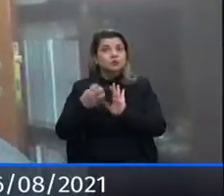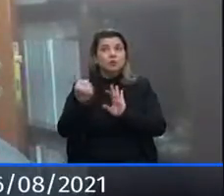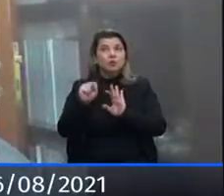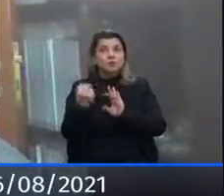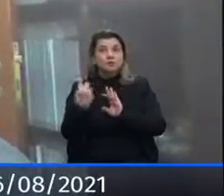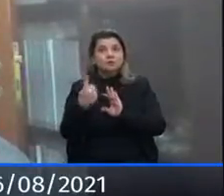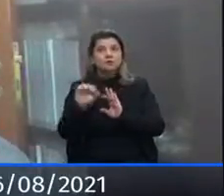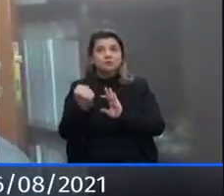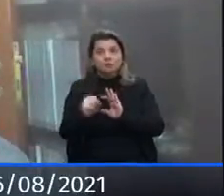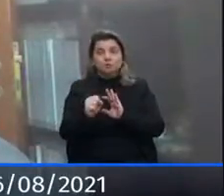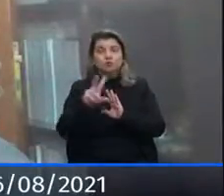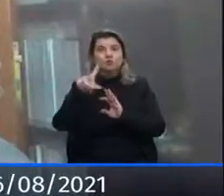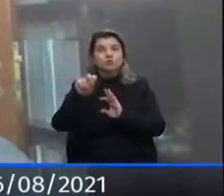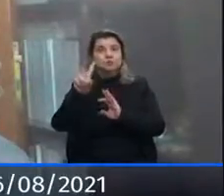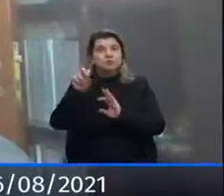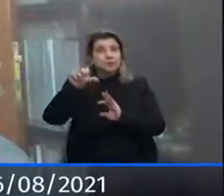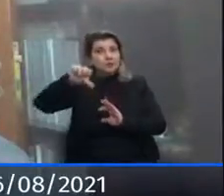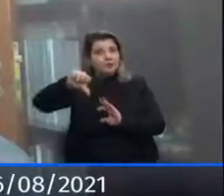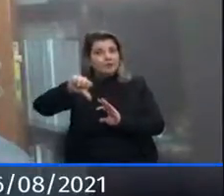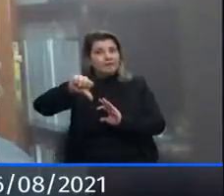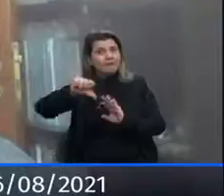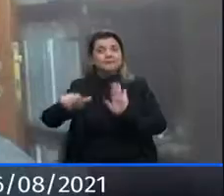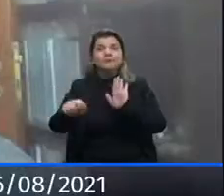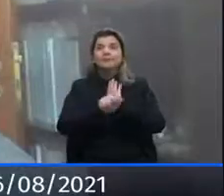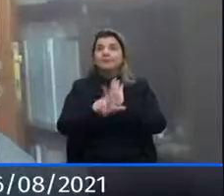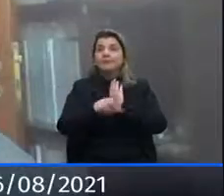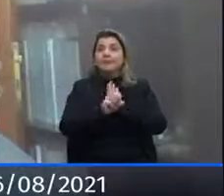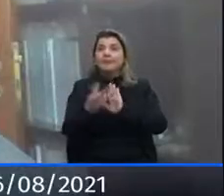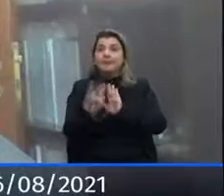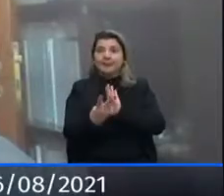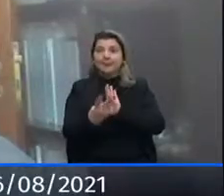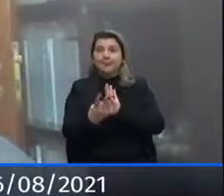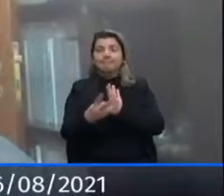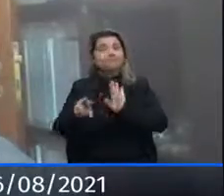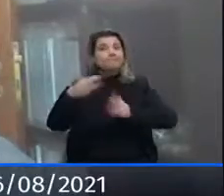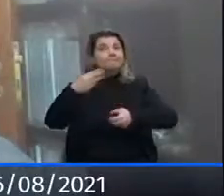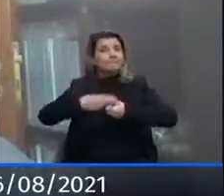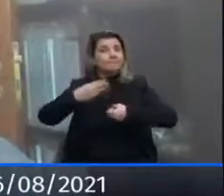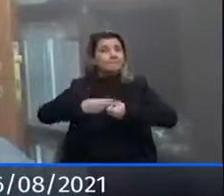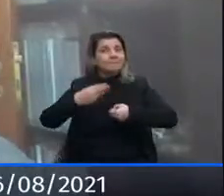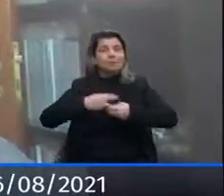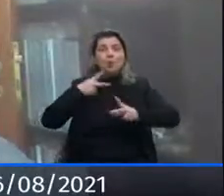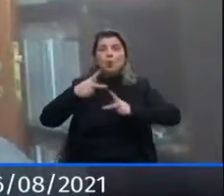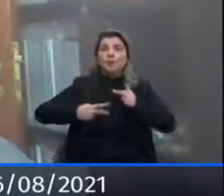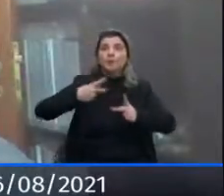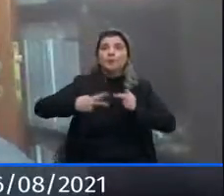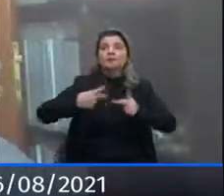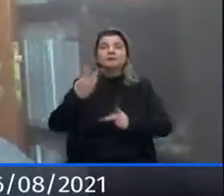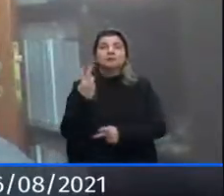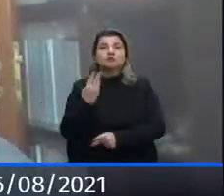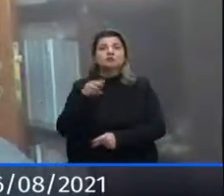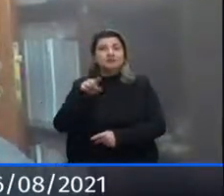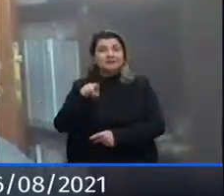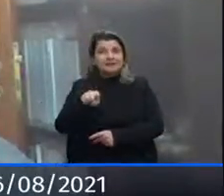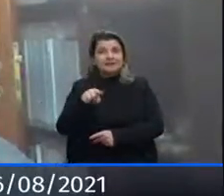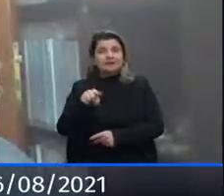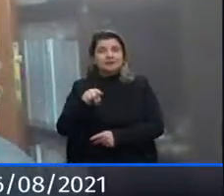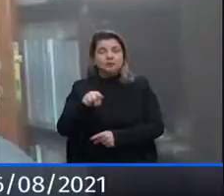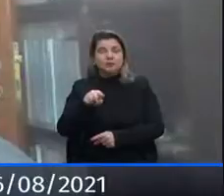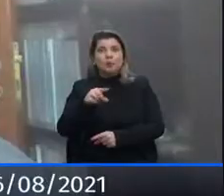de 2009. Artigo 3º. Um município com população de 3.000 a